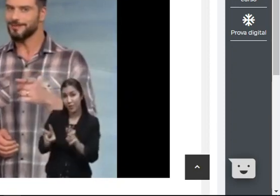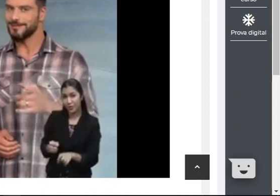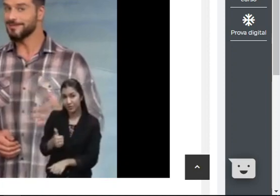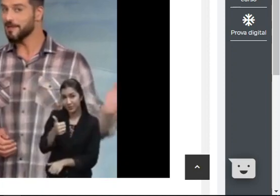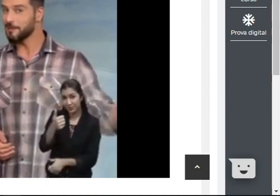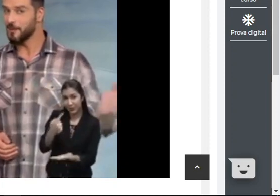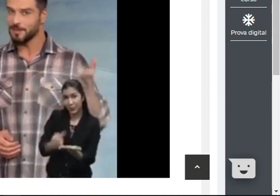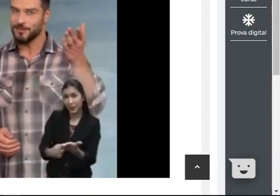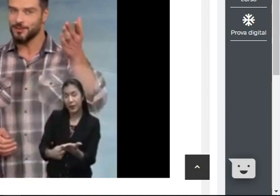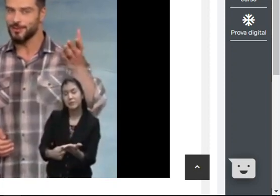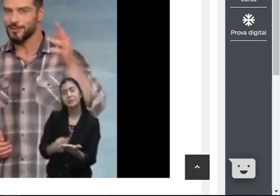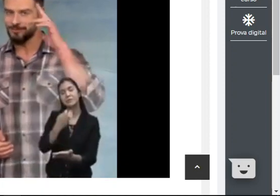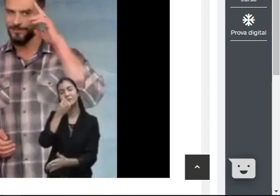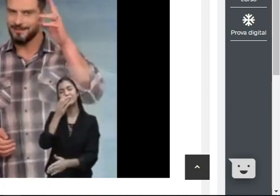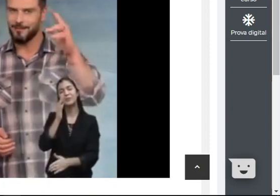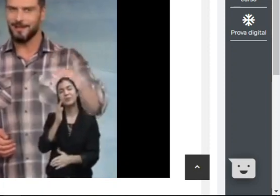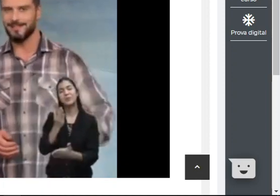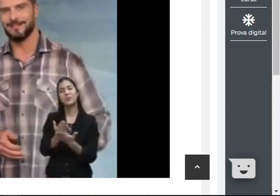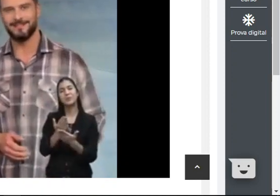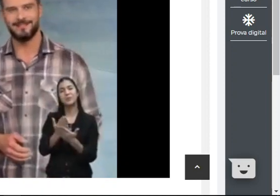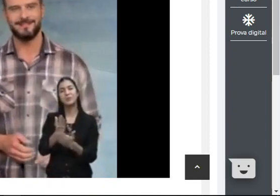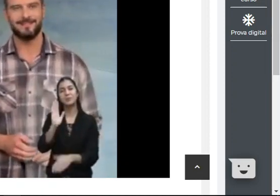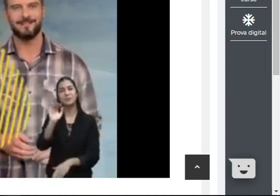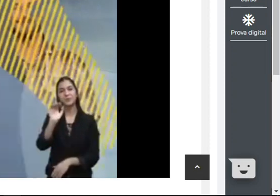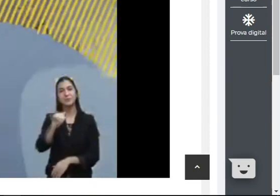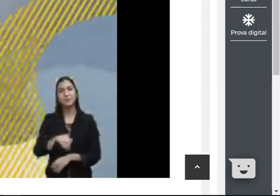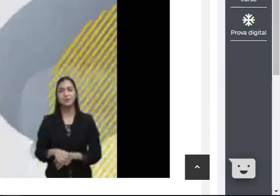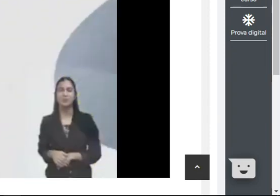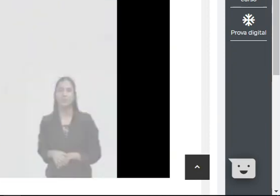combinado? Então, bons estudos e até mais!